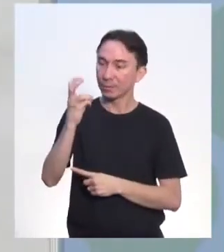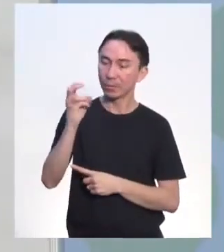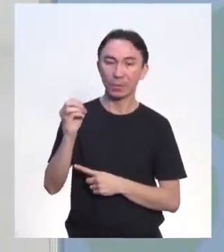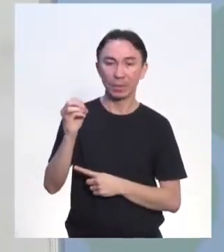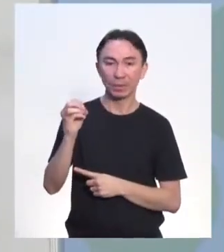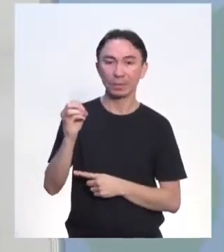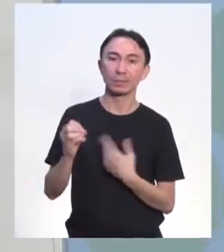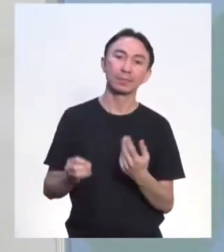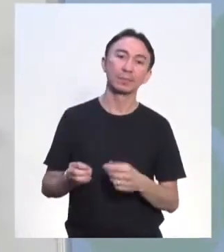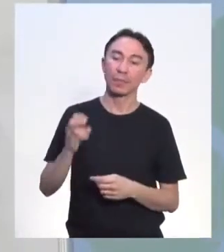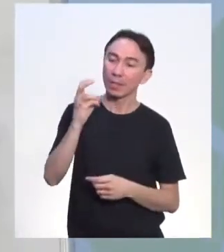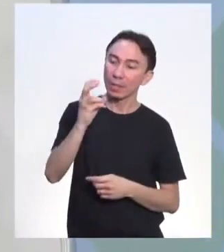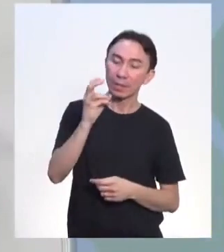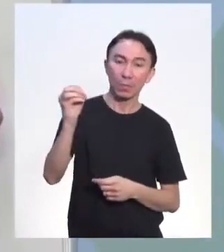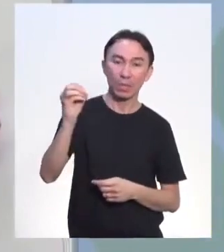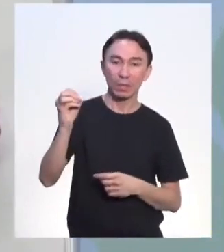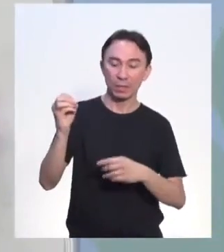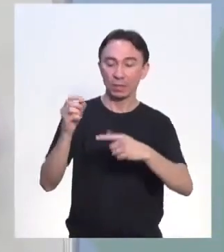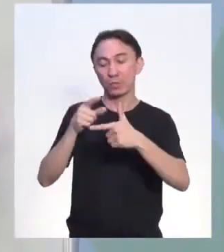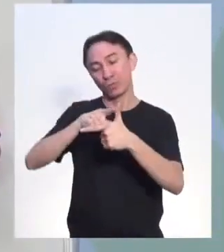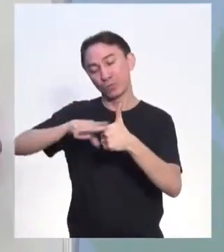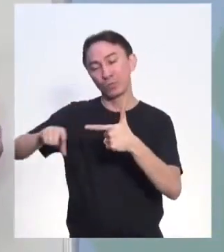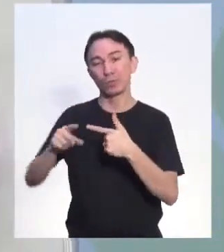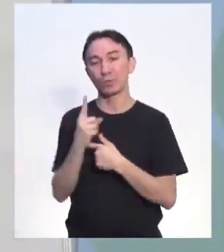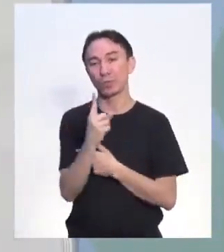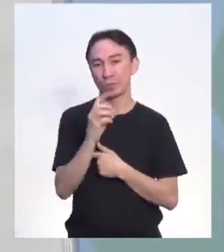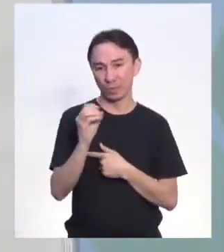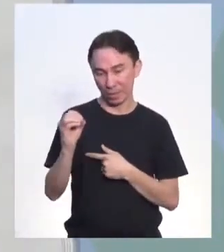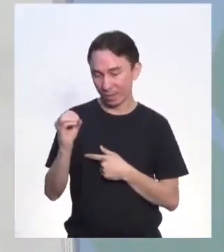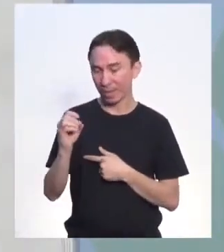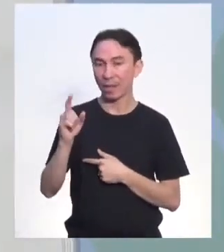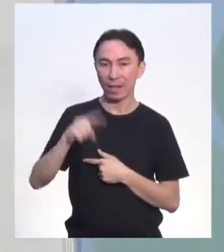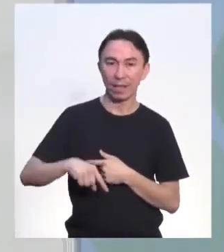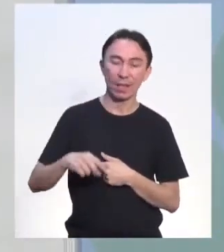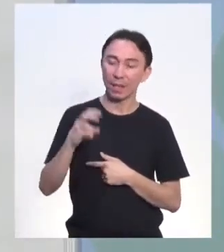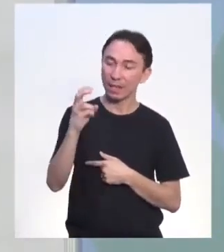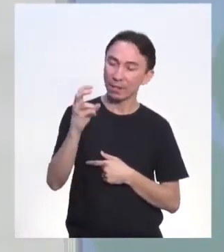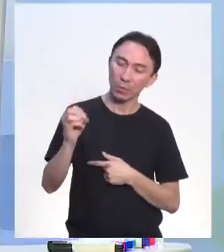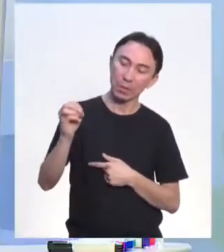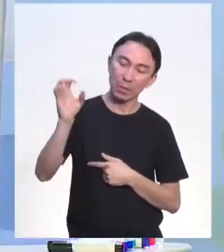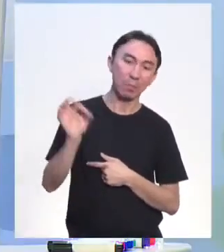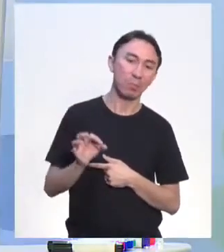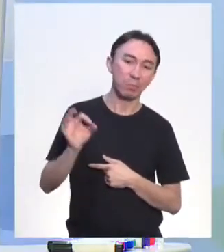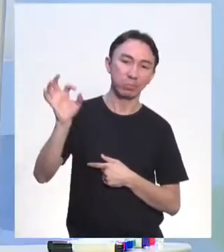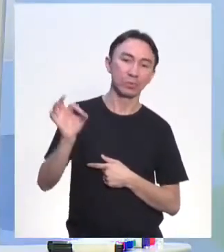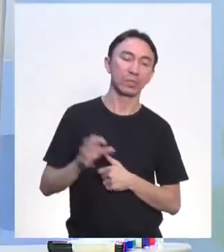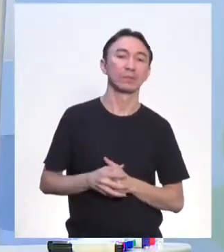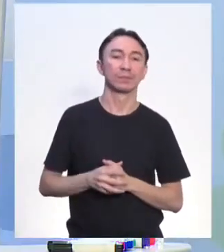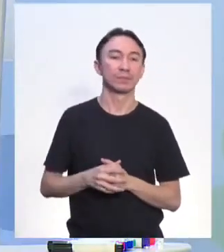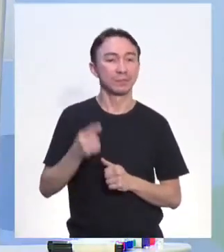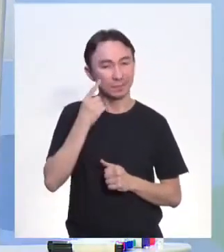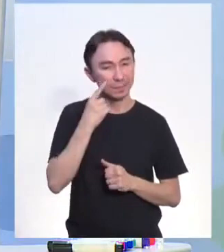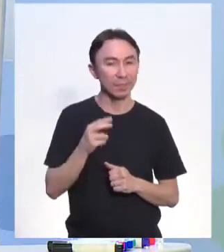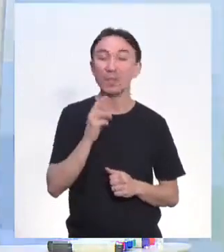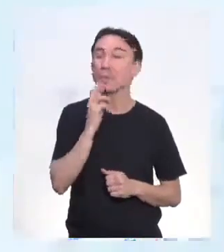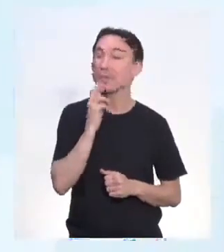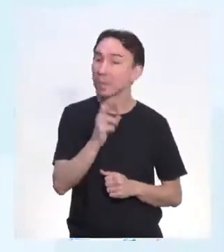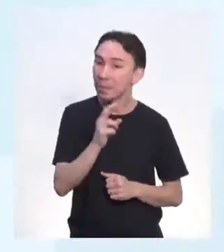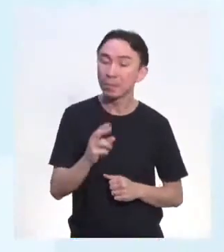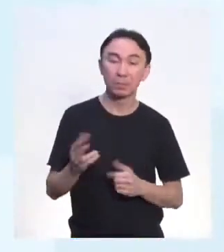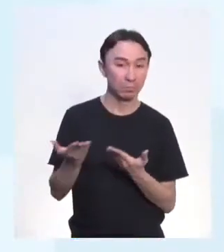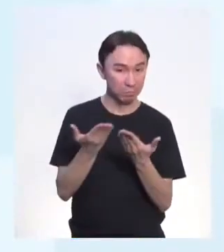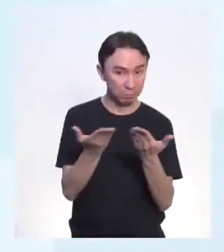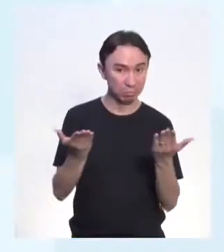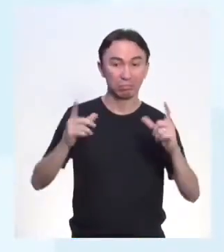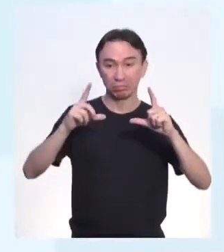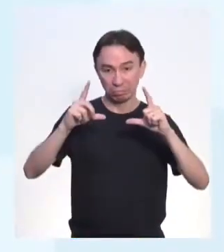E isso, então, dá 50 sobre 100, que é 50%. Ok? Vou pedir para colocar a resolução aí na tela para eles tirarem um print,